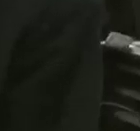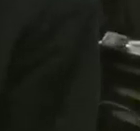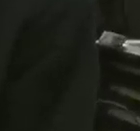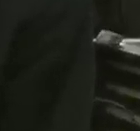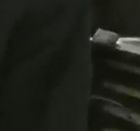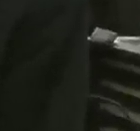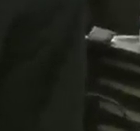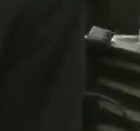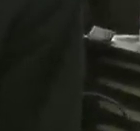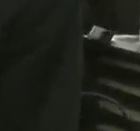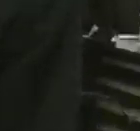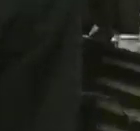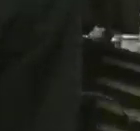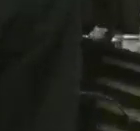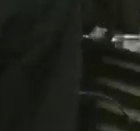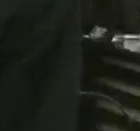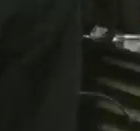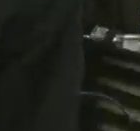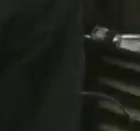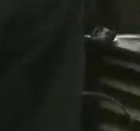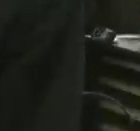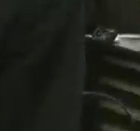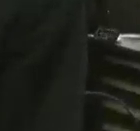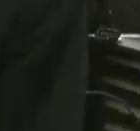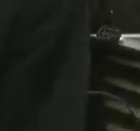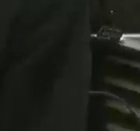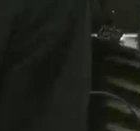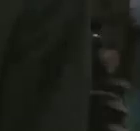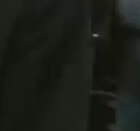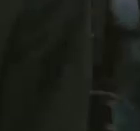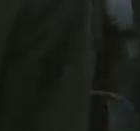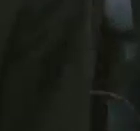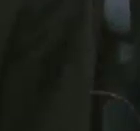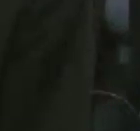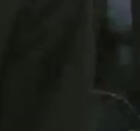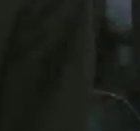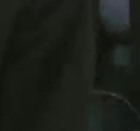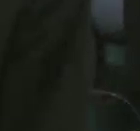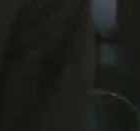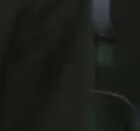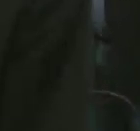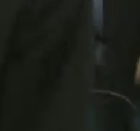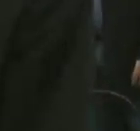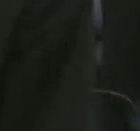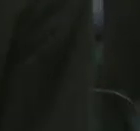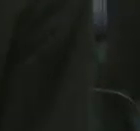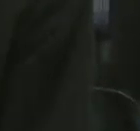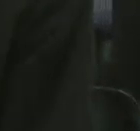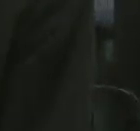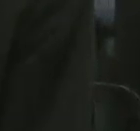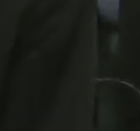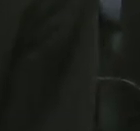né, no interesse da população. E, como eu disse